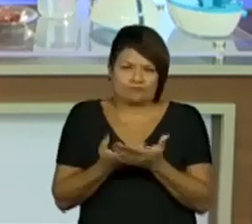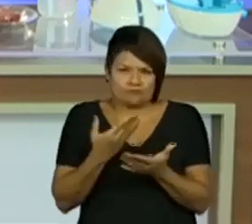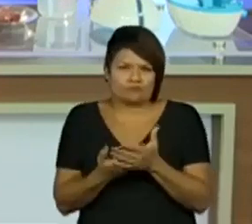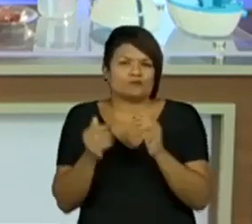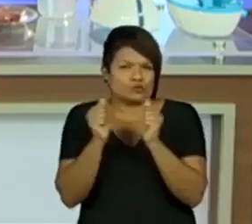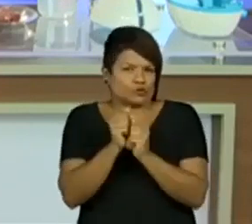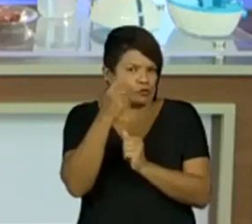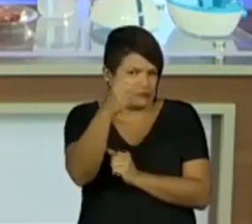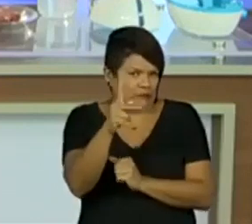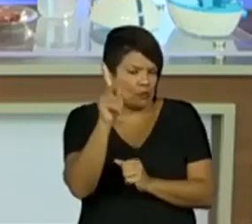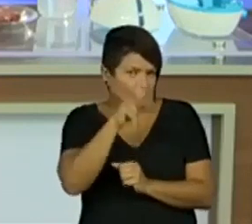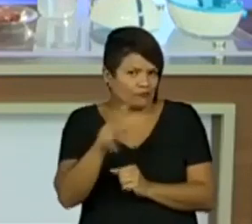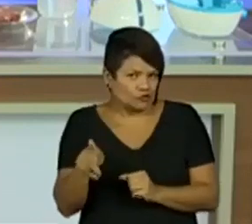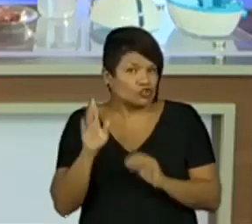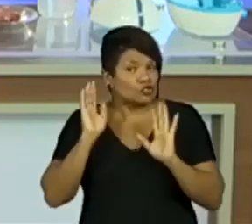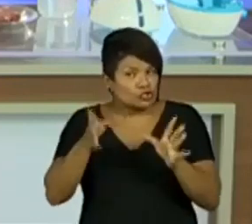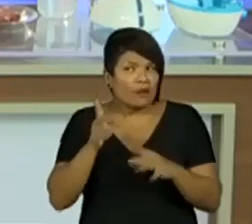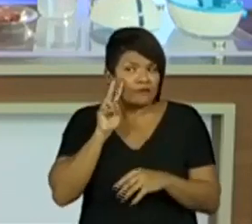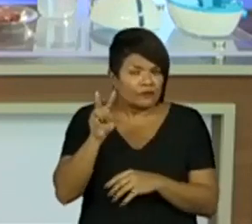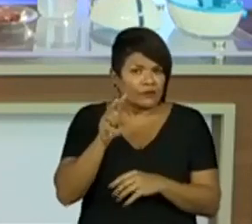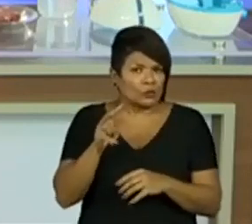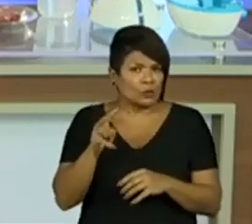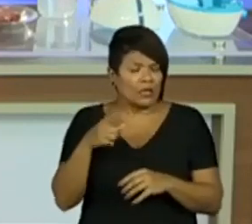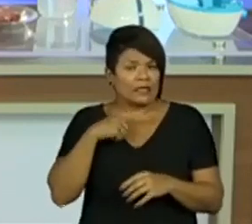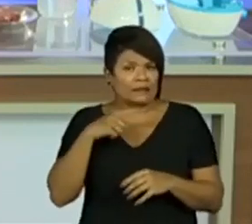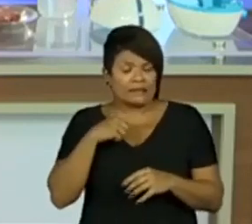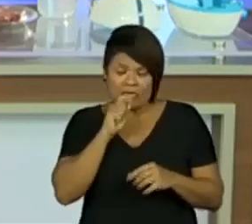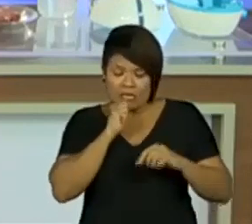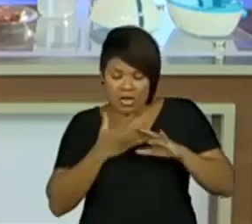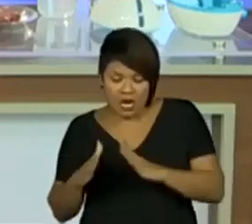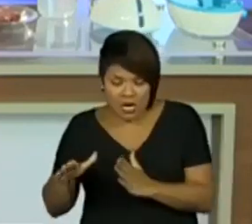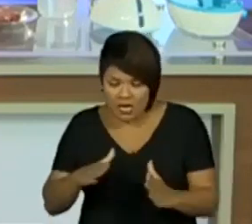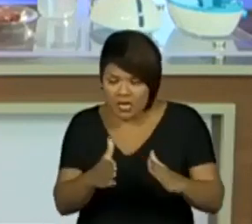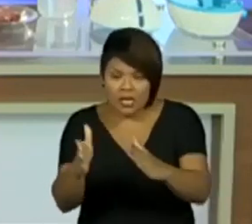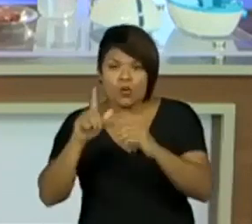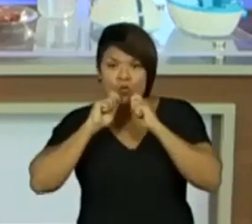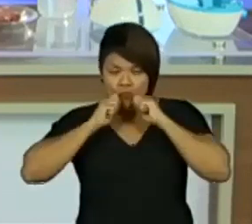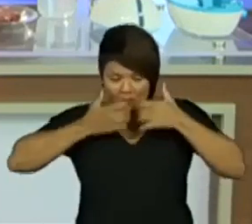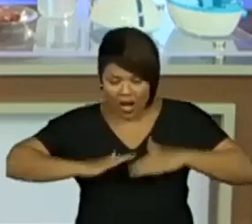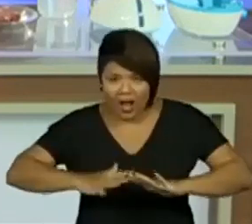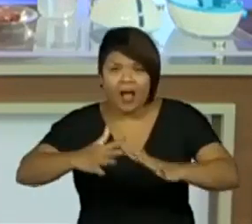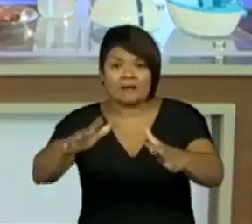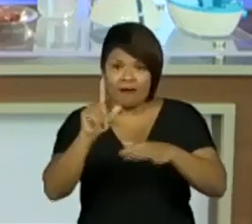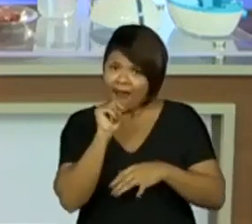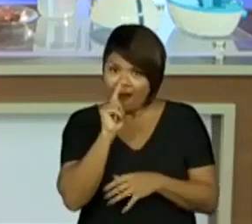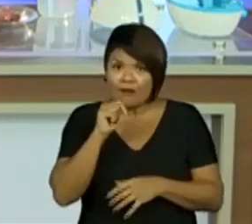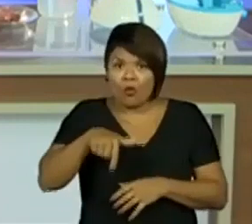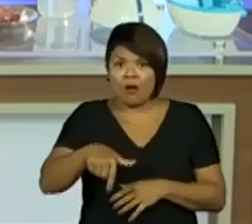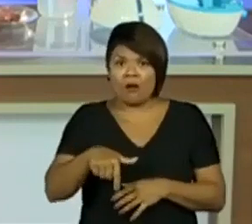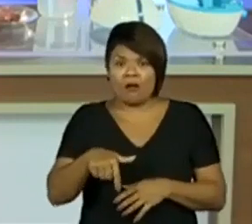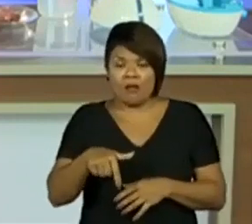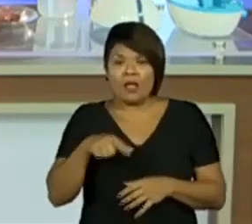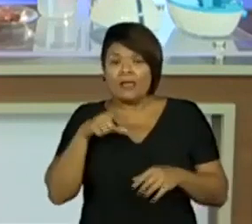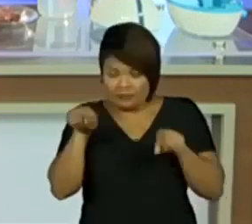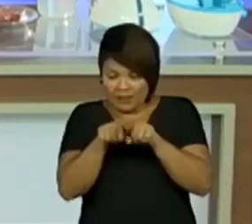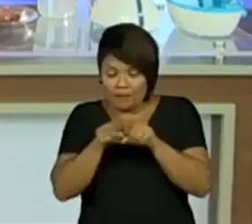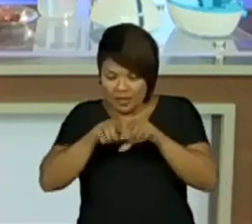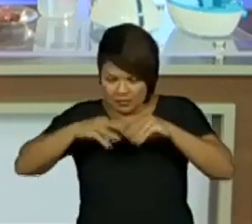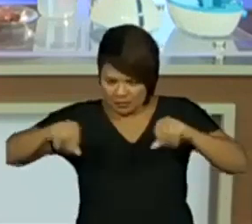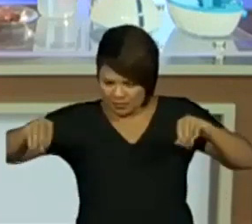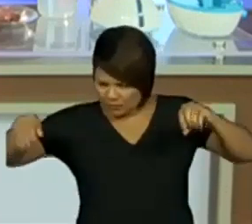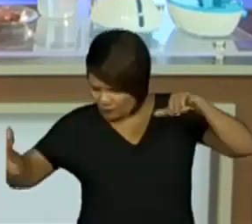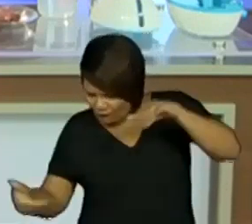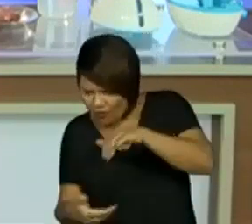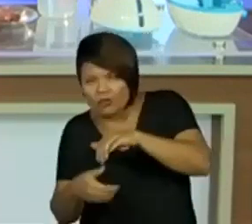já verificou que a água ela está nos rios, mares, oceanos, no solo, no corpo